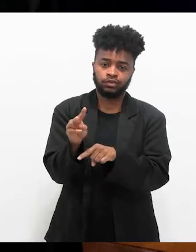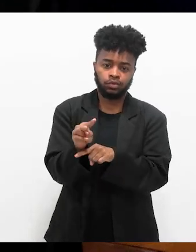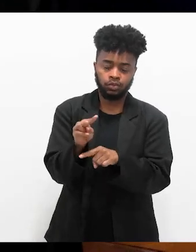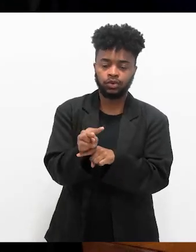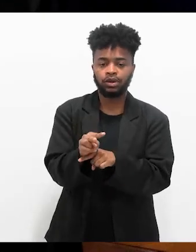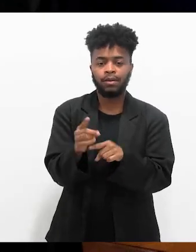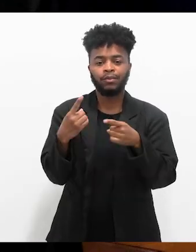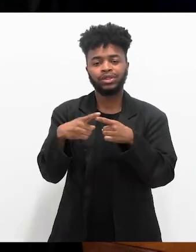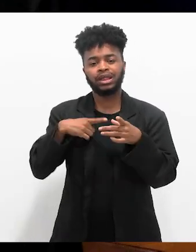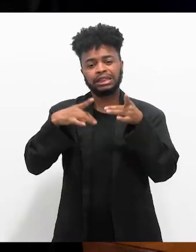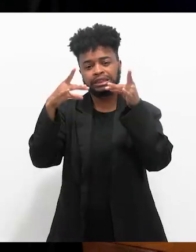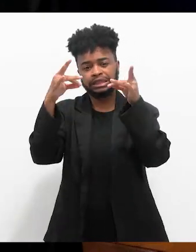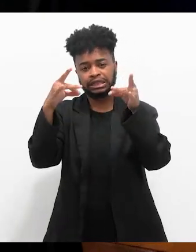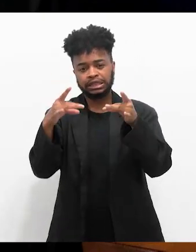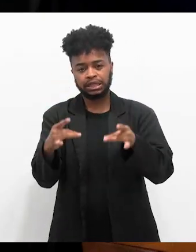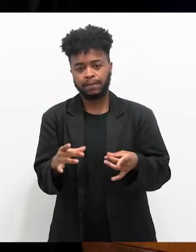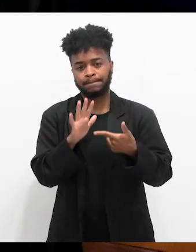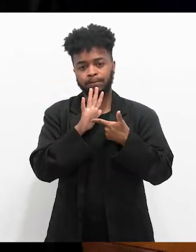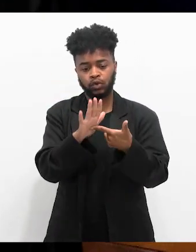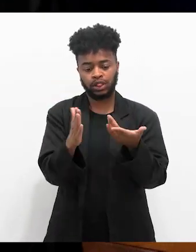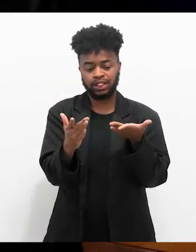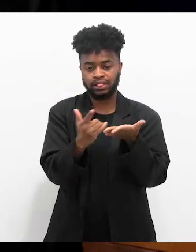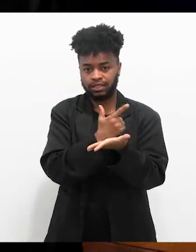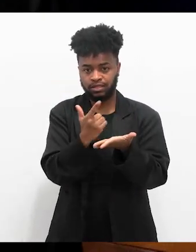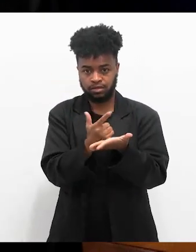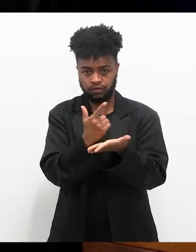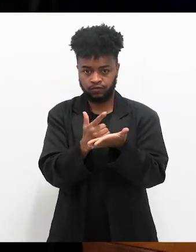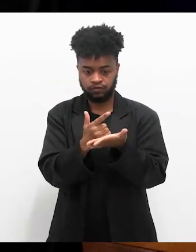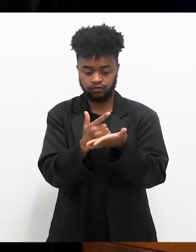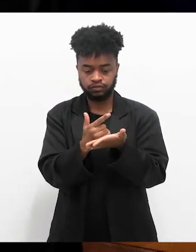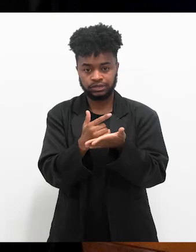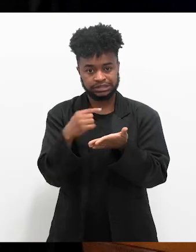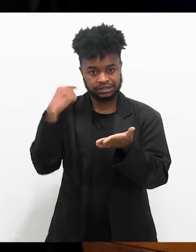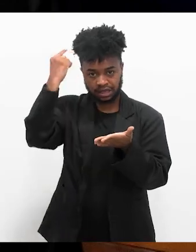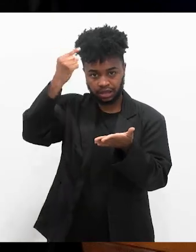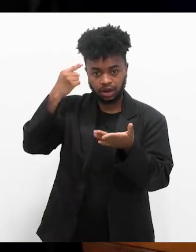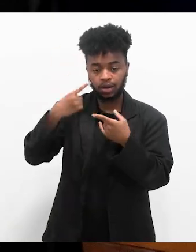muito bem detalhado nas escrituras. Então não tem como, por